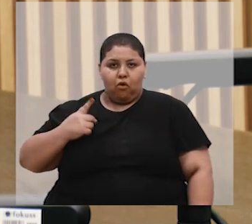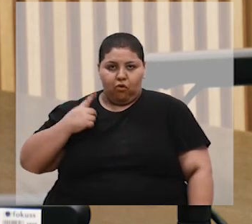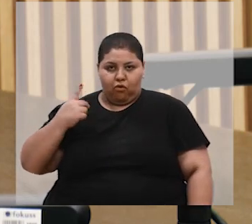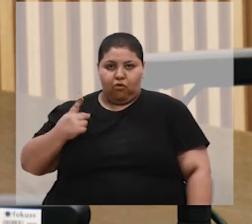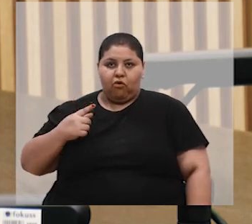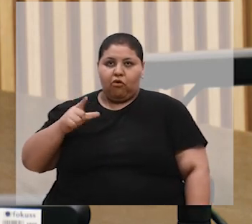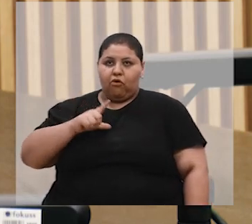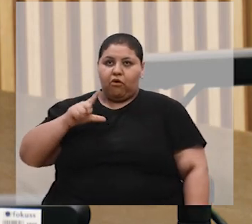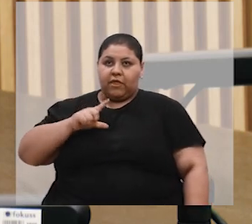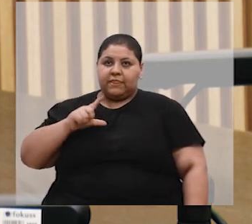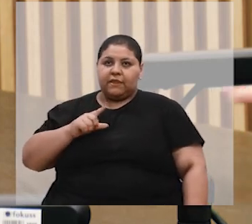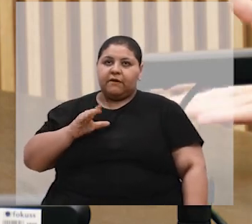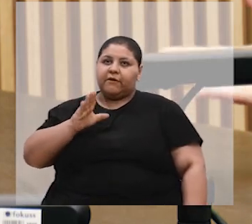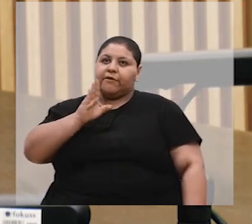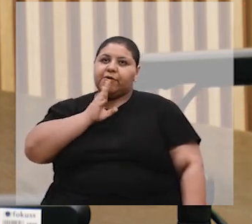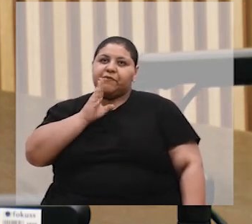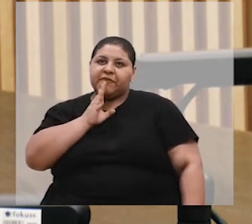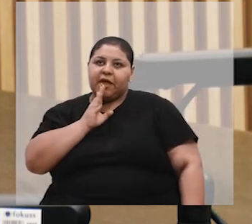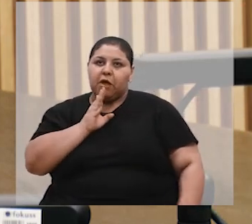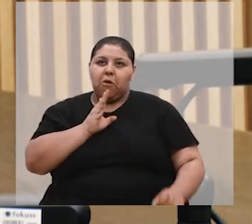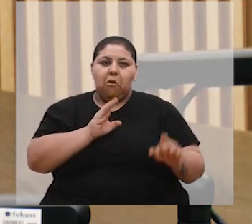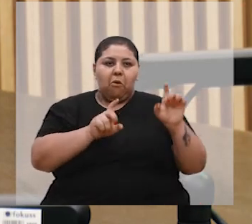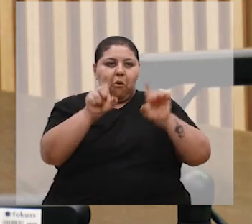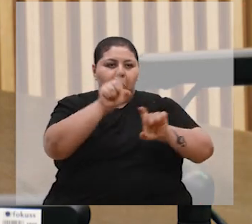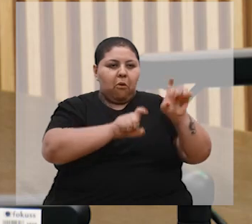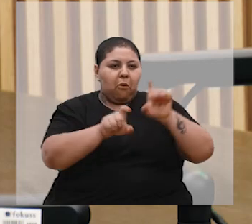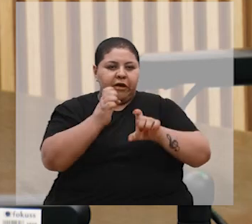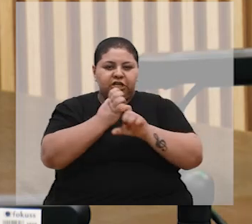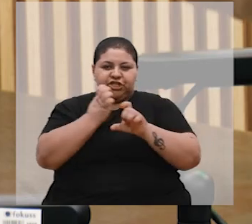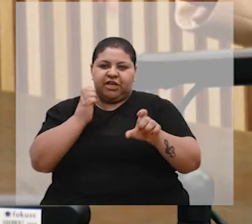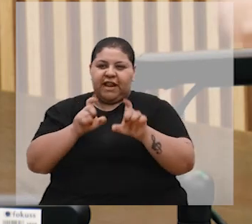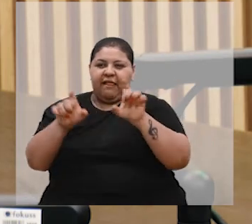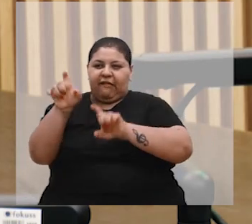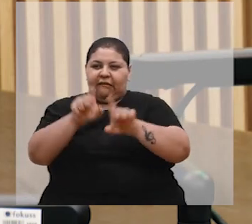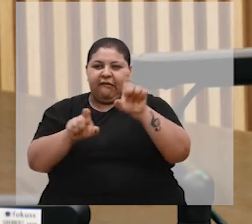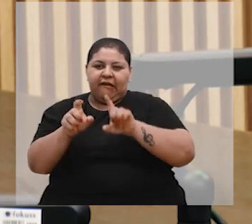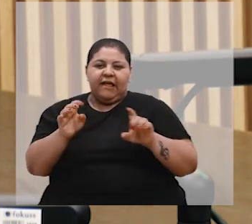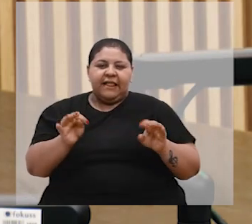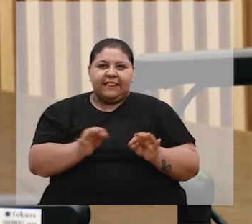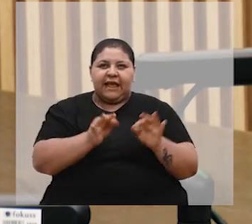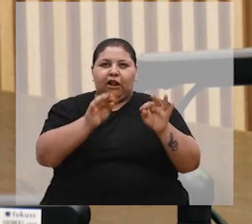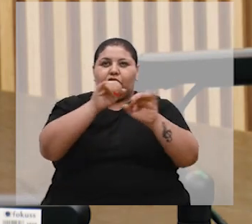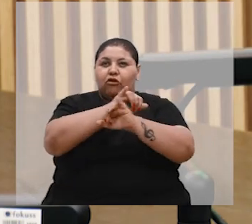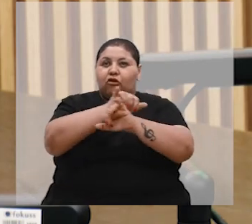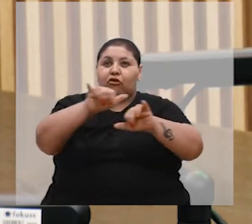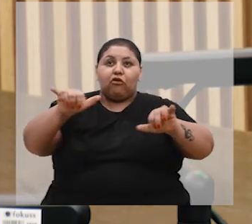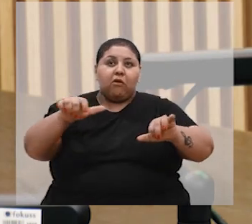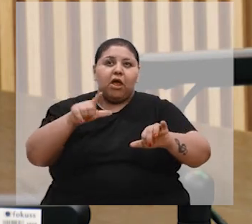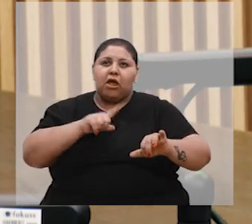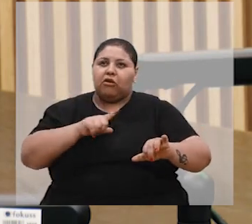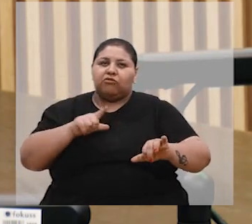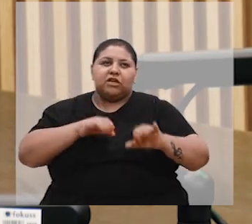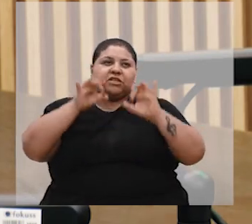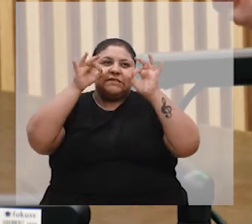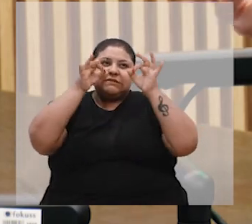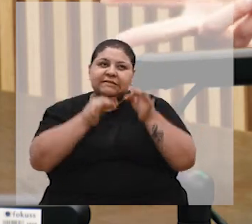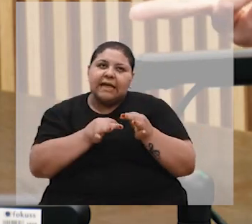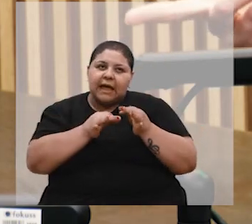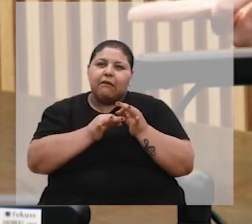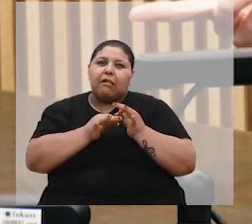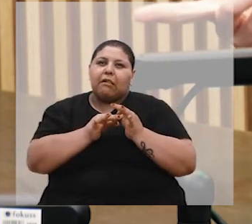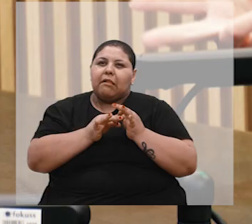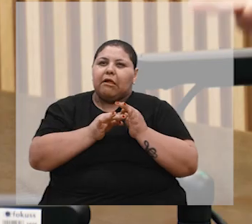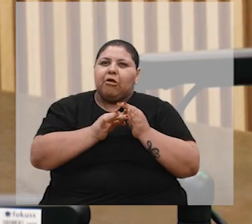tenho conhecimento sobre computação, engenharia da computação, tecnologia da informação. Eu não tenho aptidão para